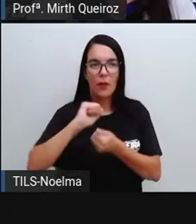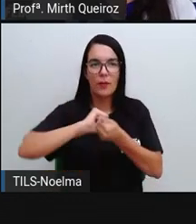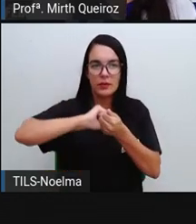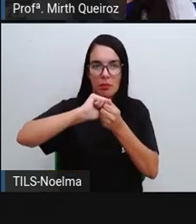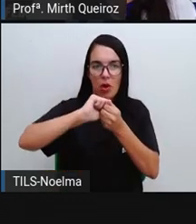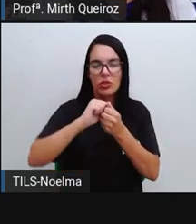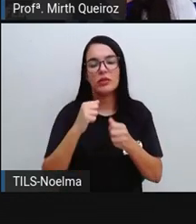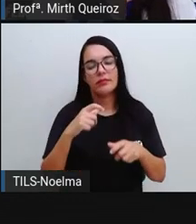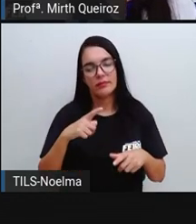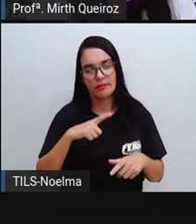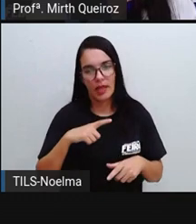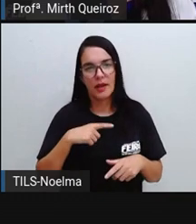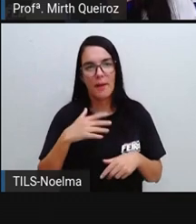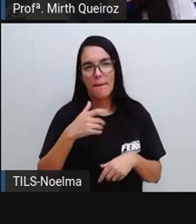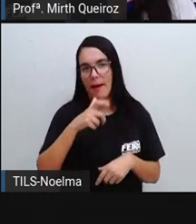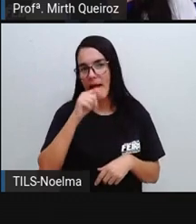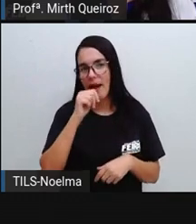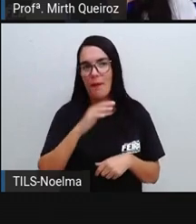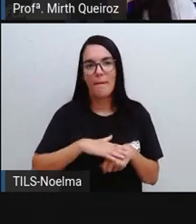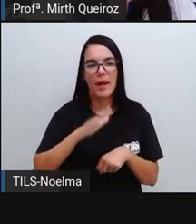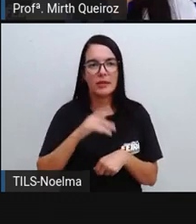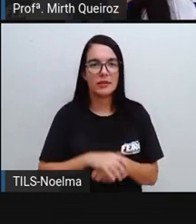transpirar mais. Já